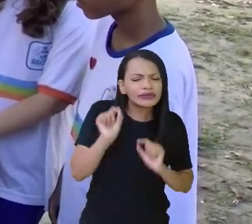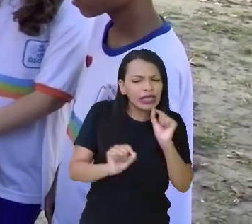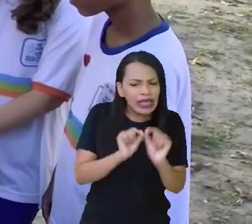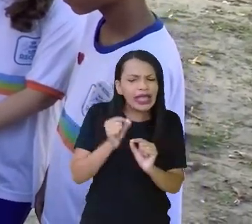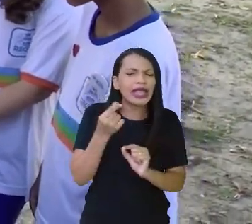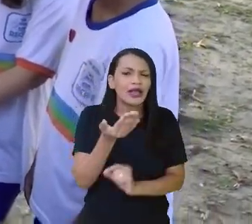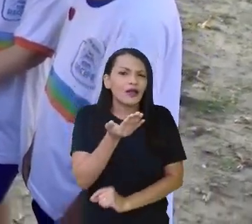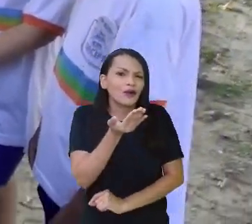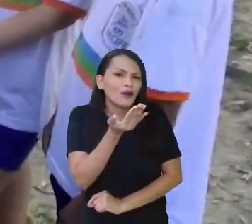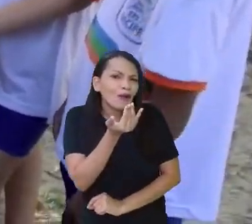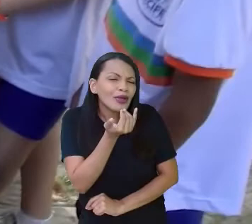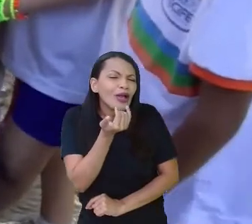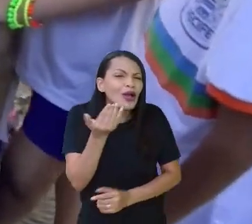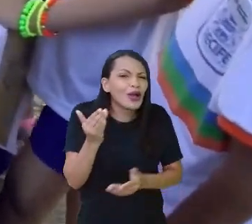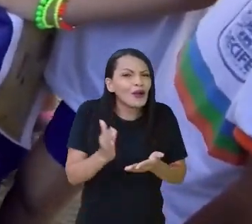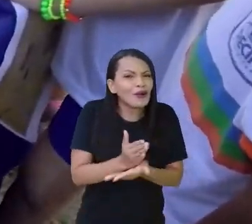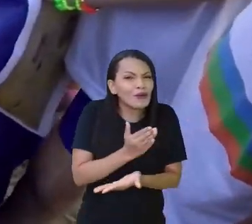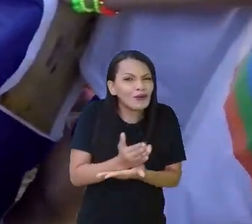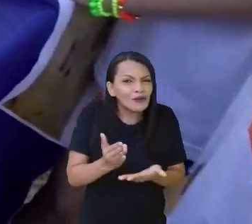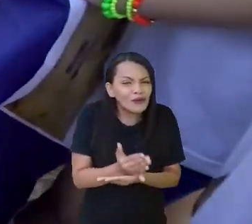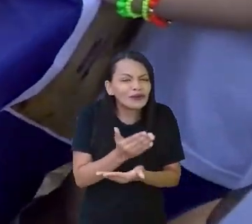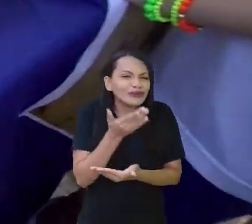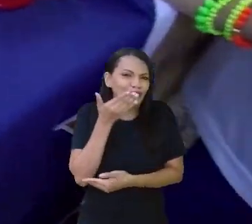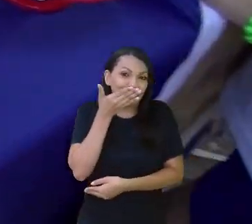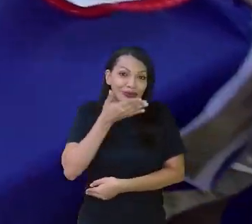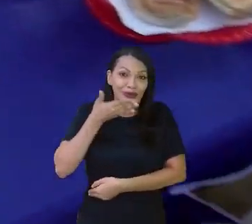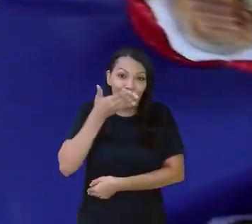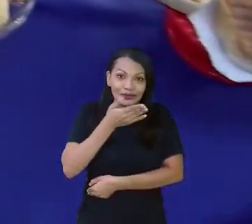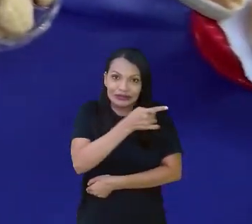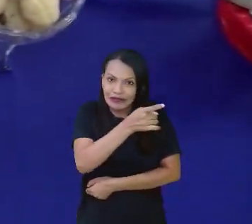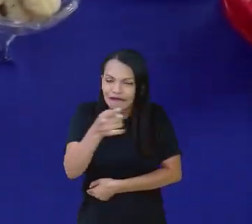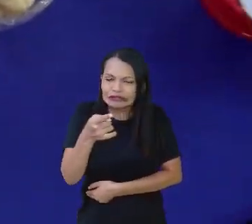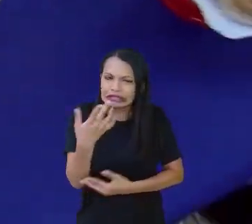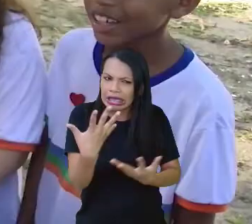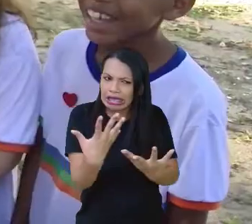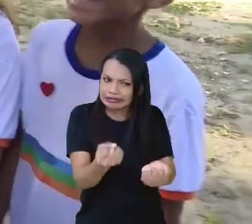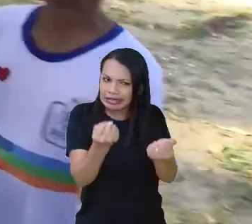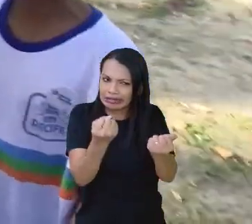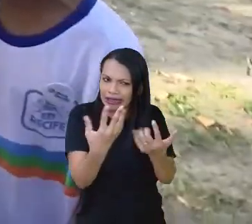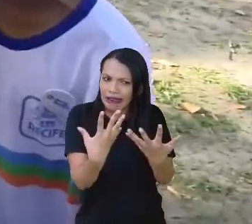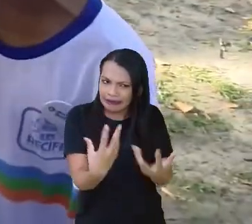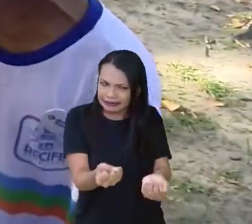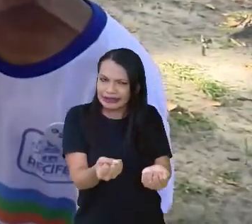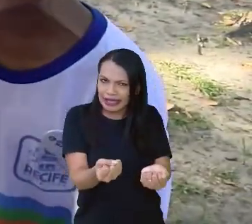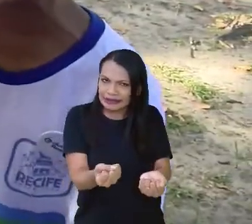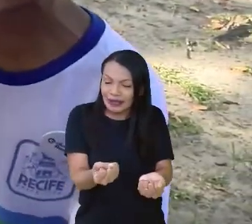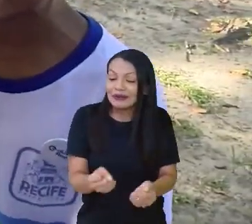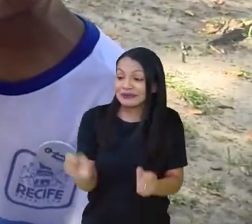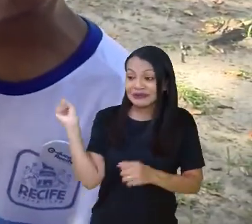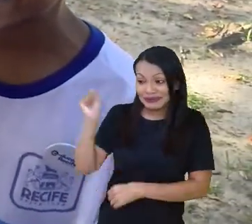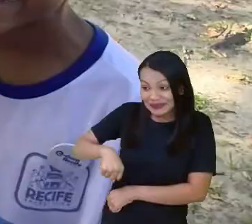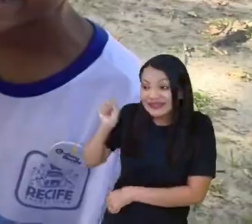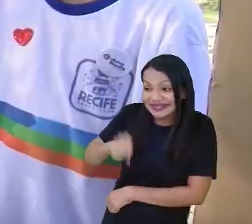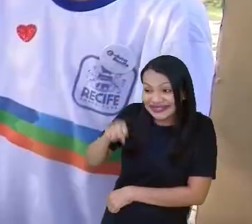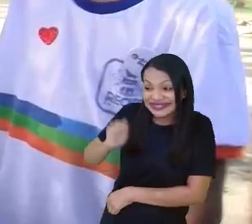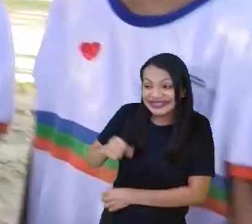e comer algumas guloseimas. Vocês topam esse desafio? Sim!